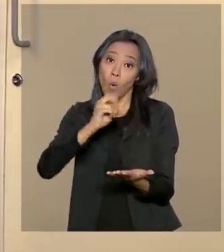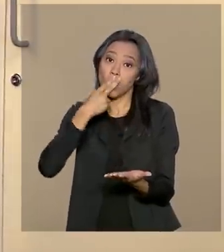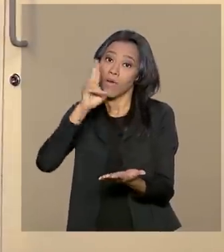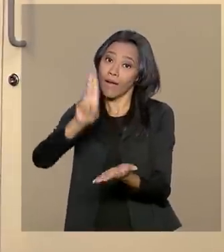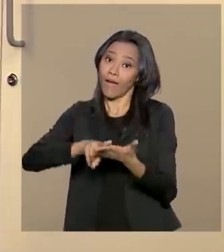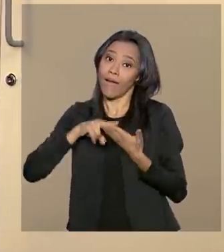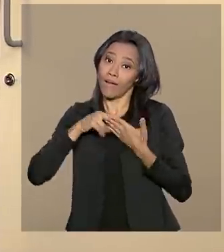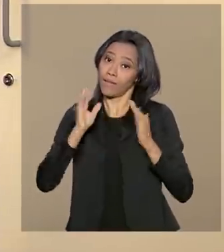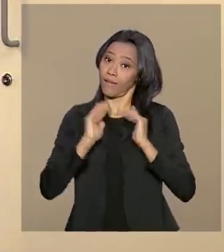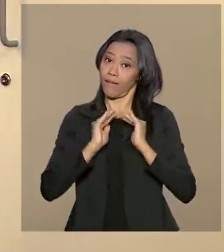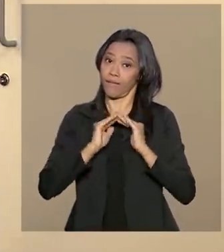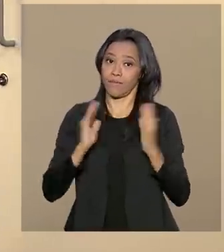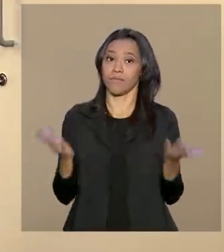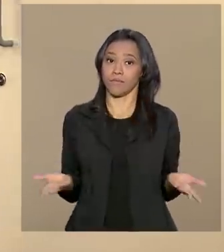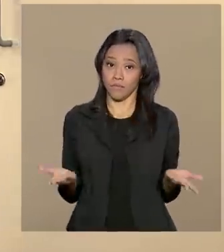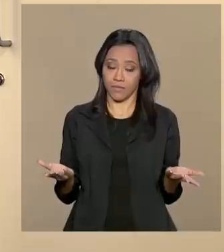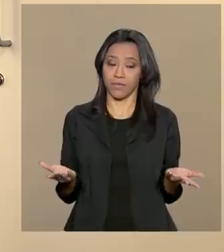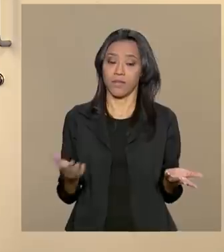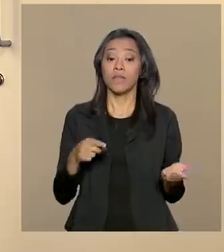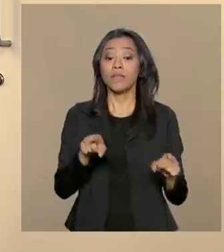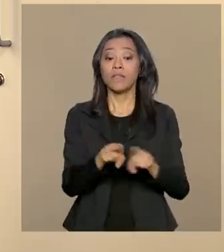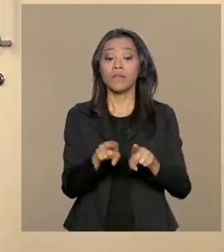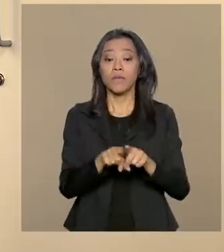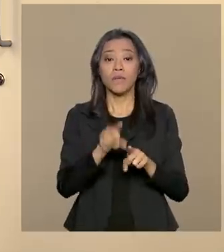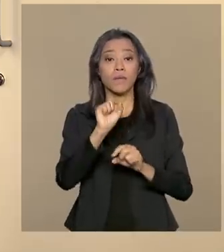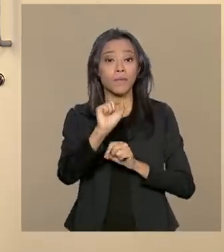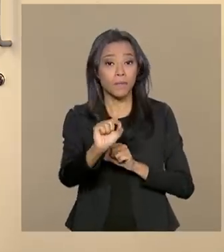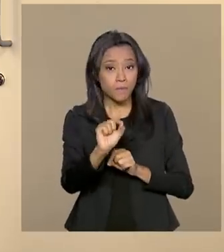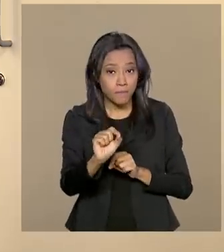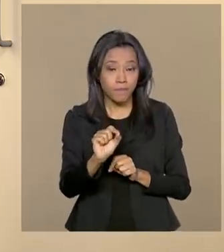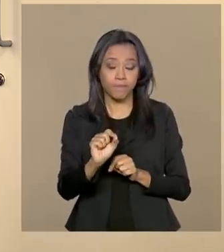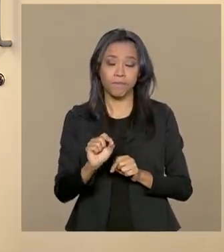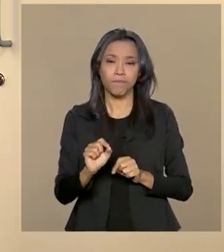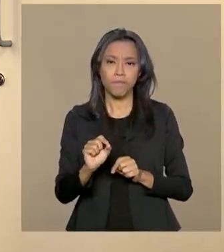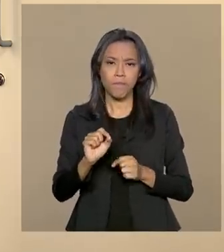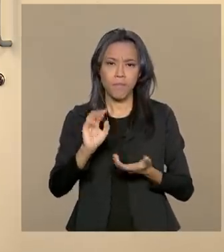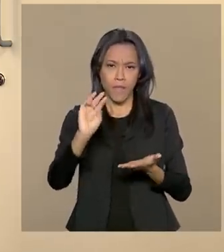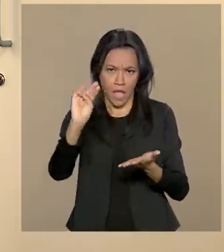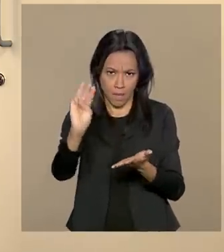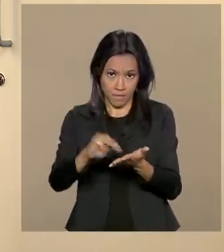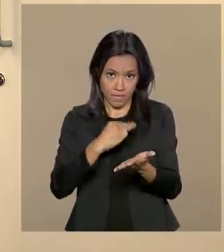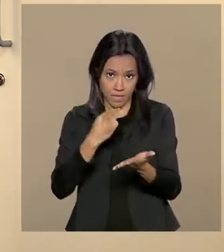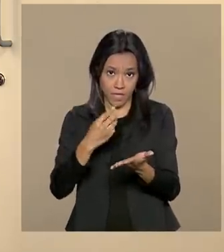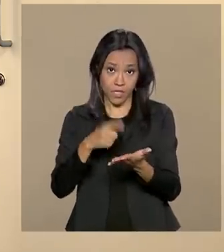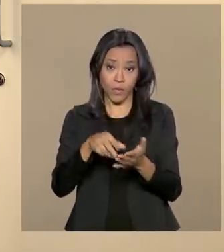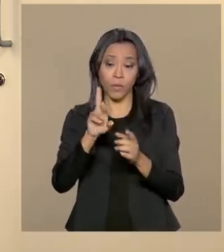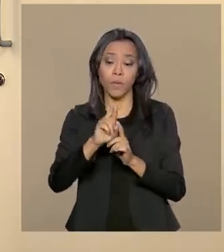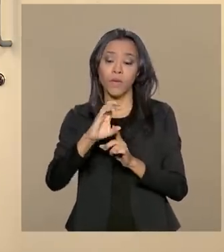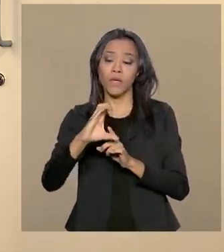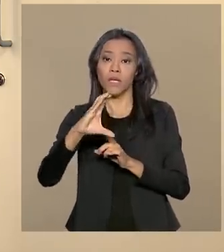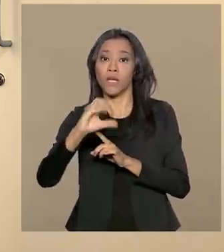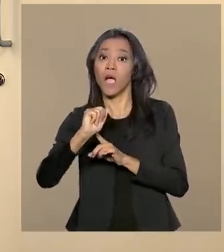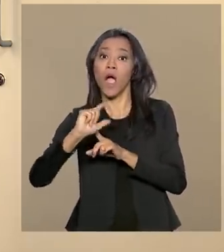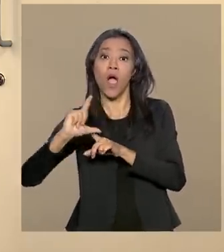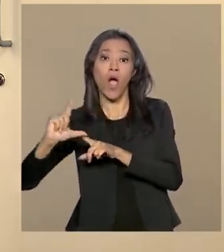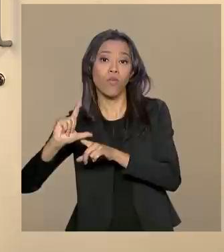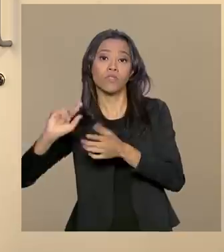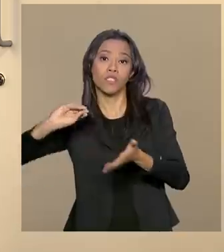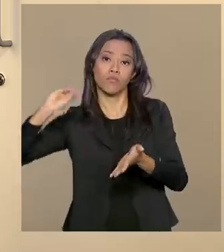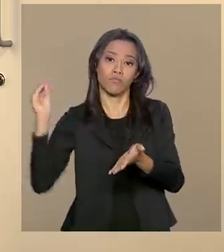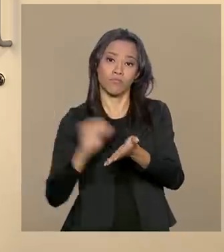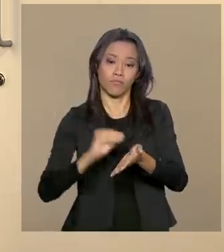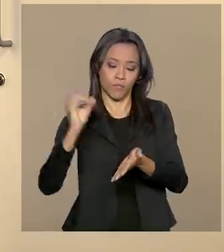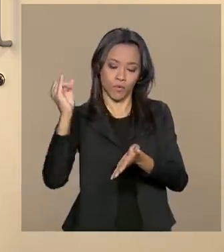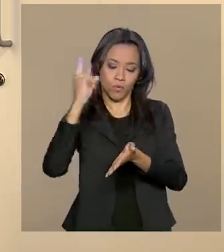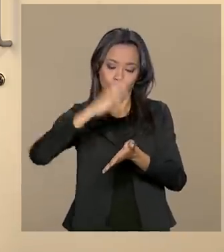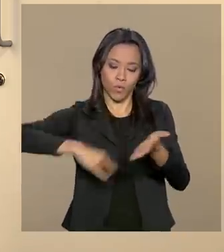poder aqui em casa e além disso o dela também para ver que o a mensagem do resposta já gravado direto no documento do veículo então o